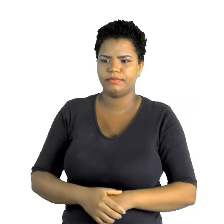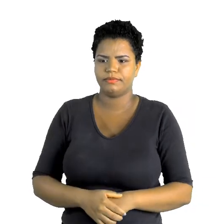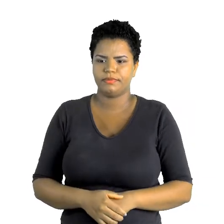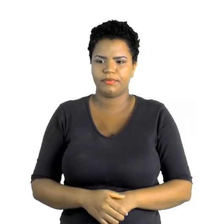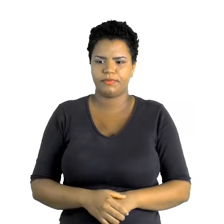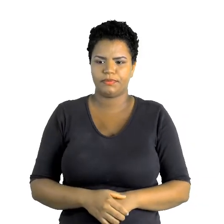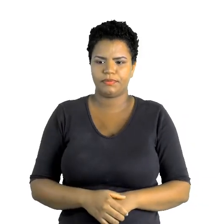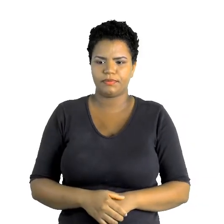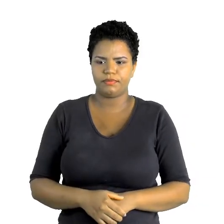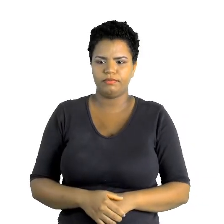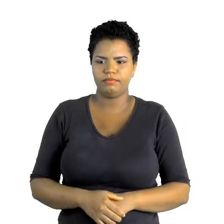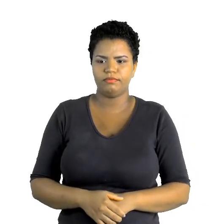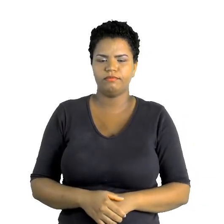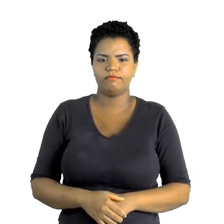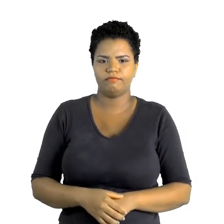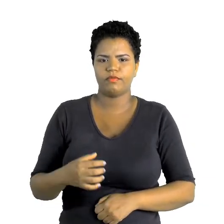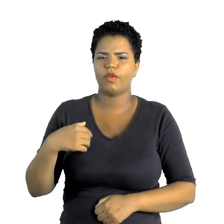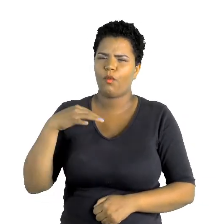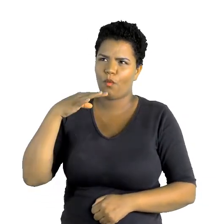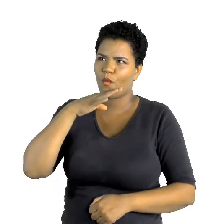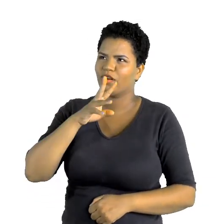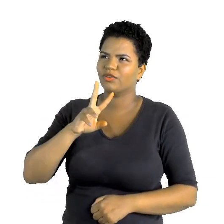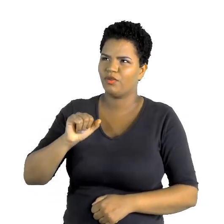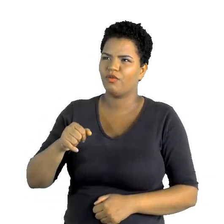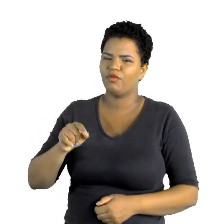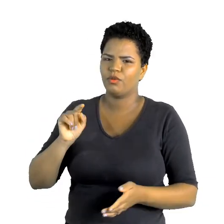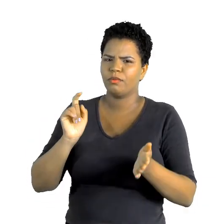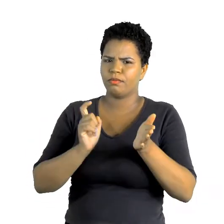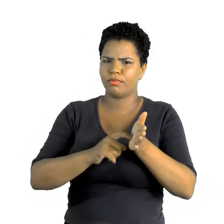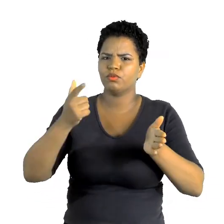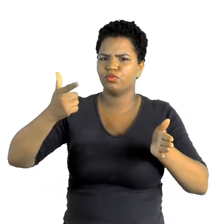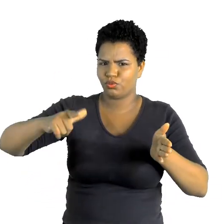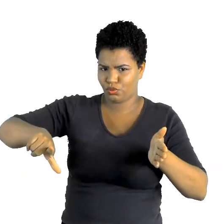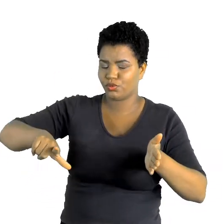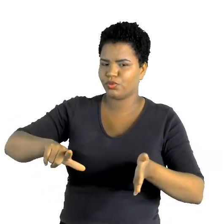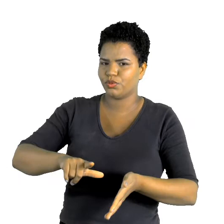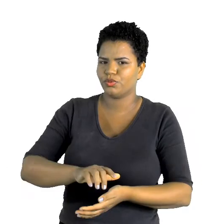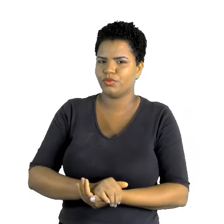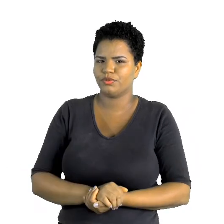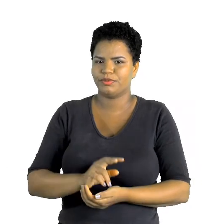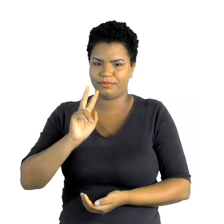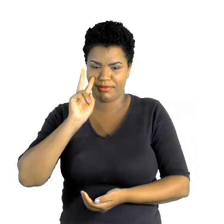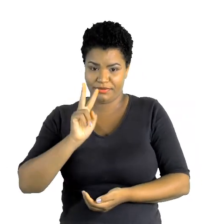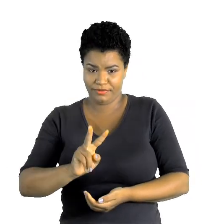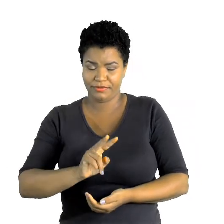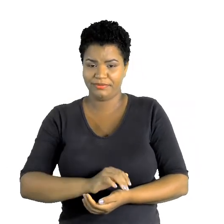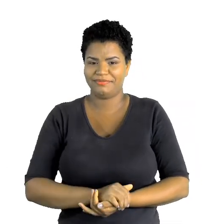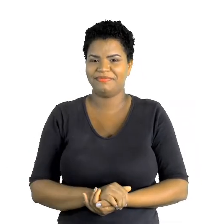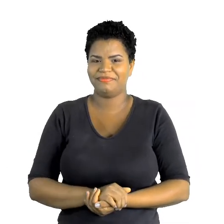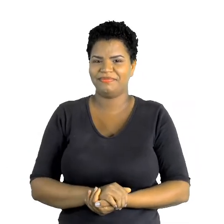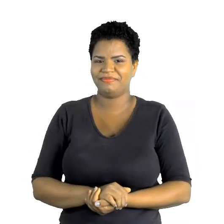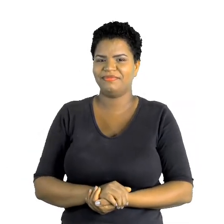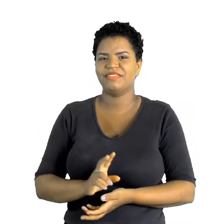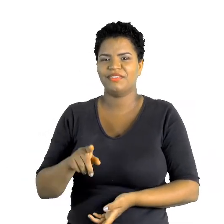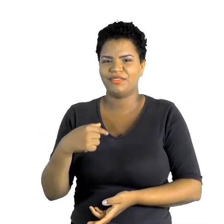to replay. Eu acho que eu vou dar um replay. Eu gostaria de rever novamente. Eu vou dar replay. Não é assim que a gente costuma falar? Aí nós